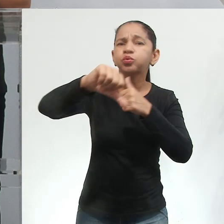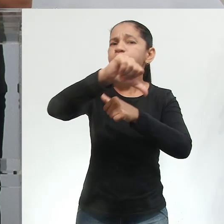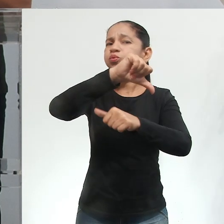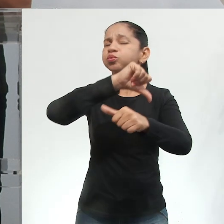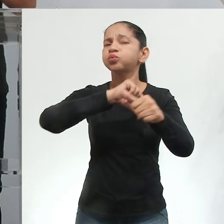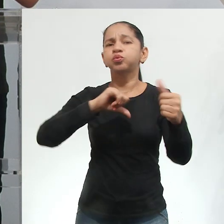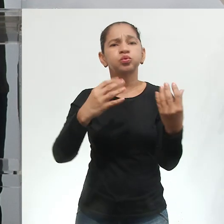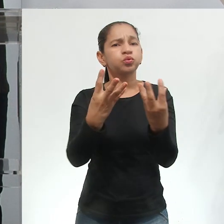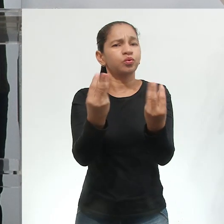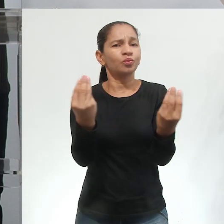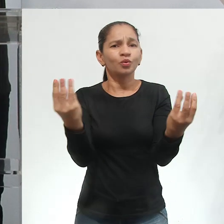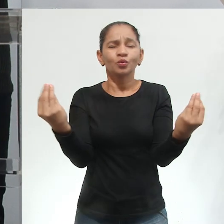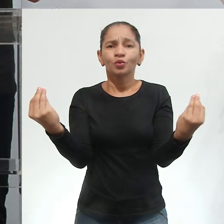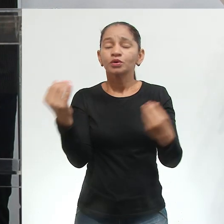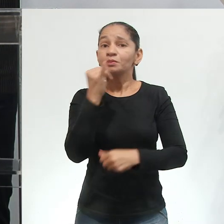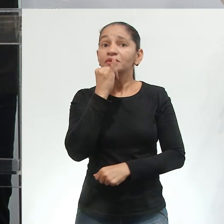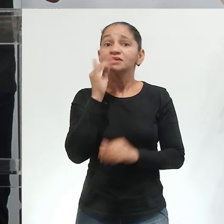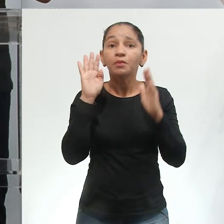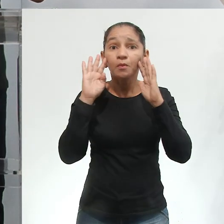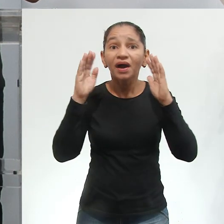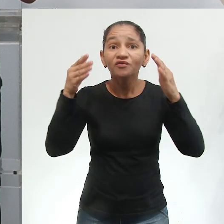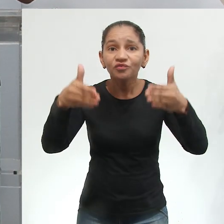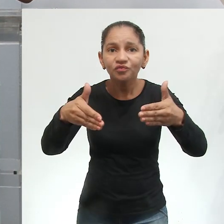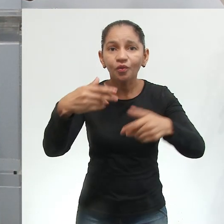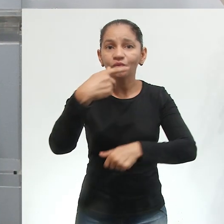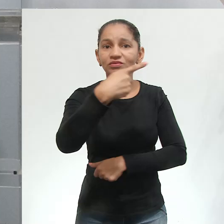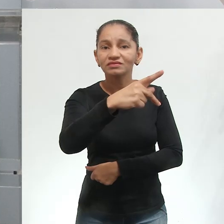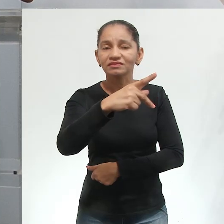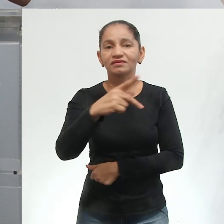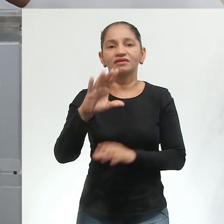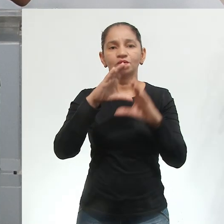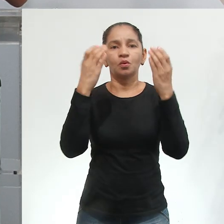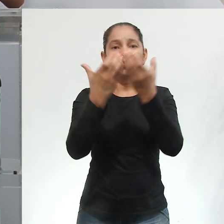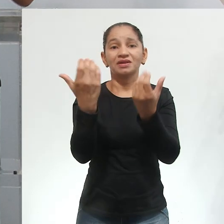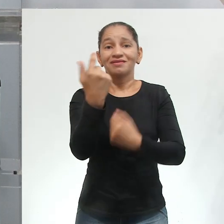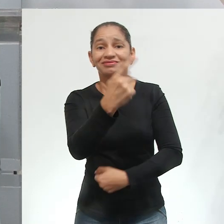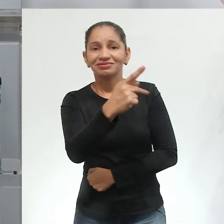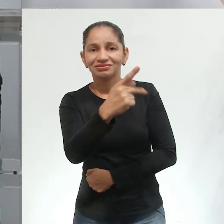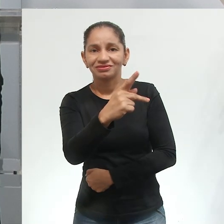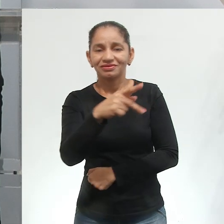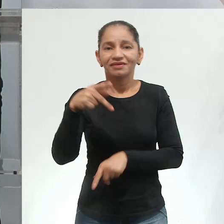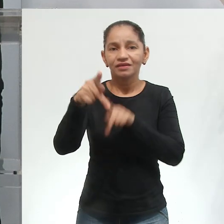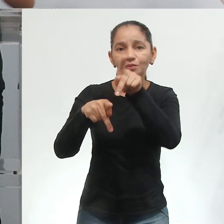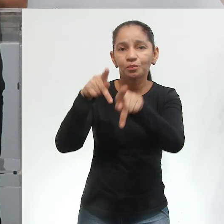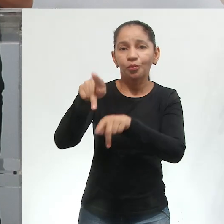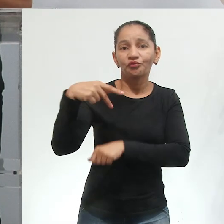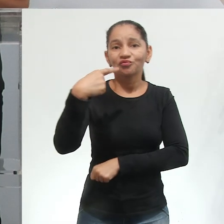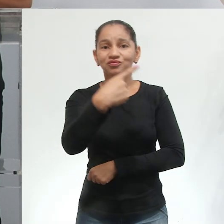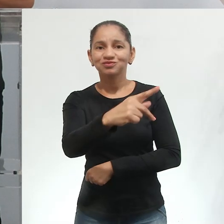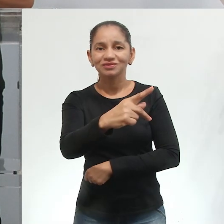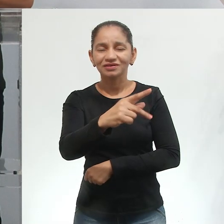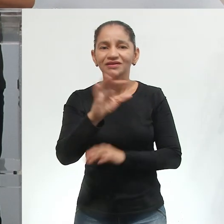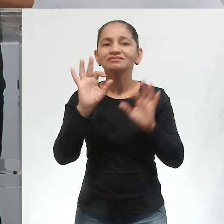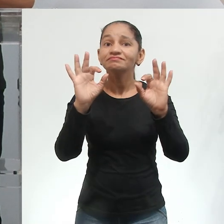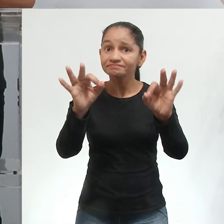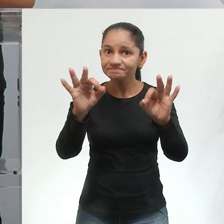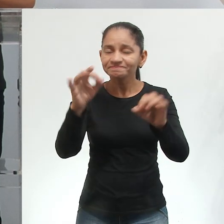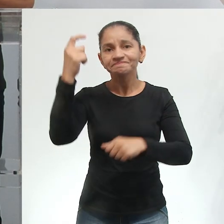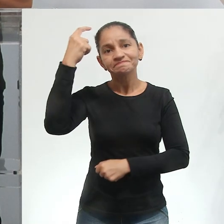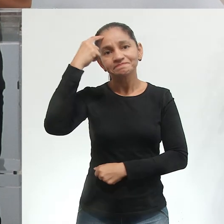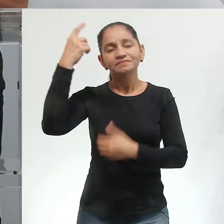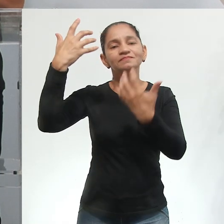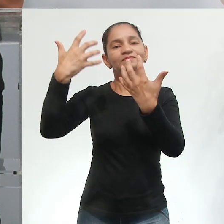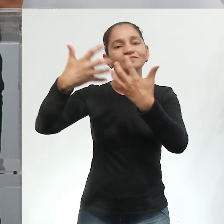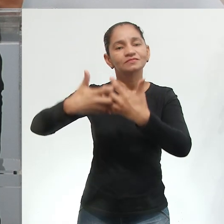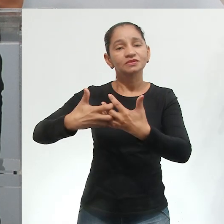transformadora, né? Com foco naquele aluno, na realidade cultural e social daquele aluno. Né? Então nós temos que